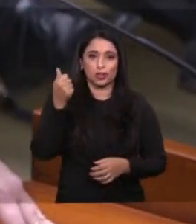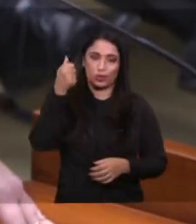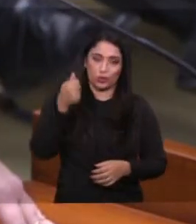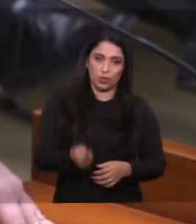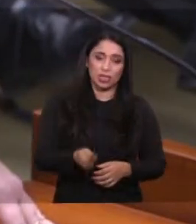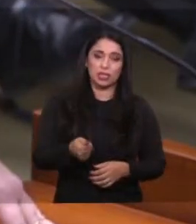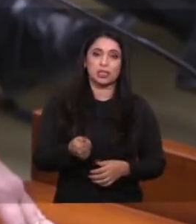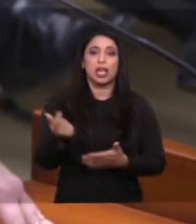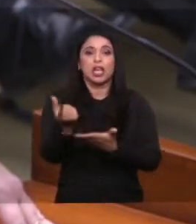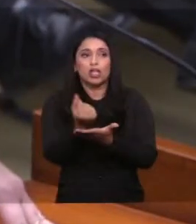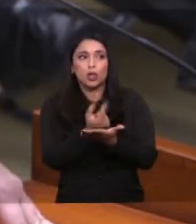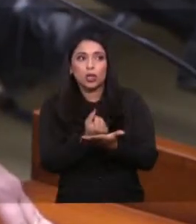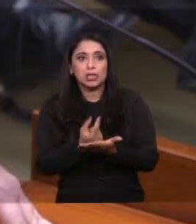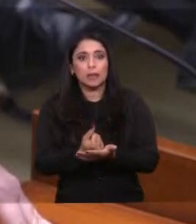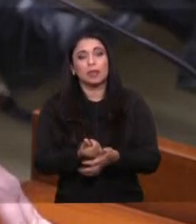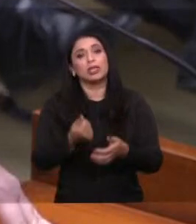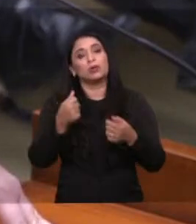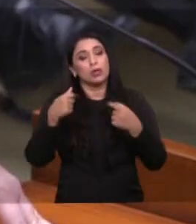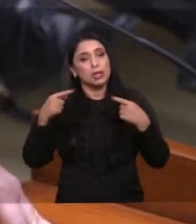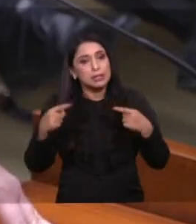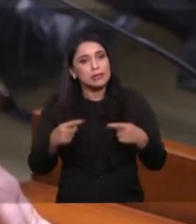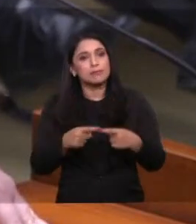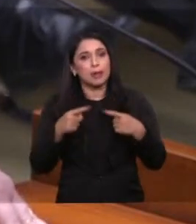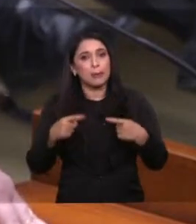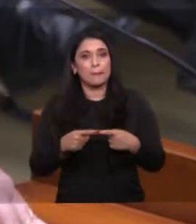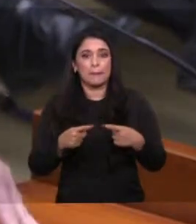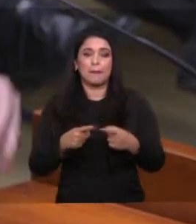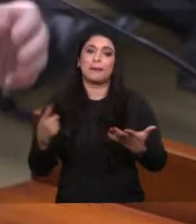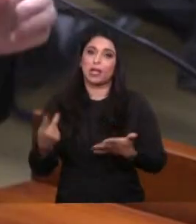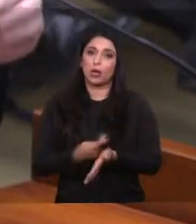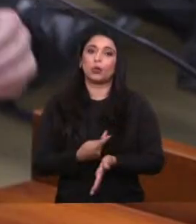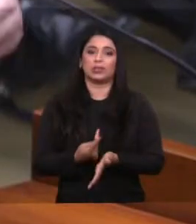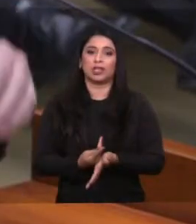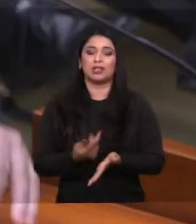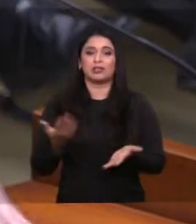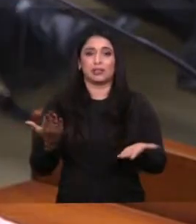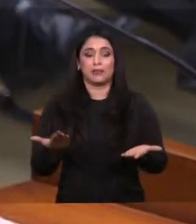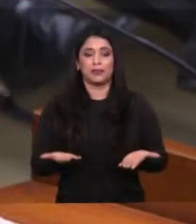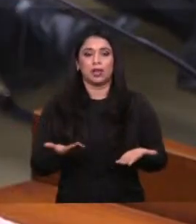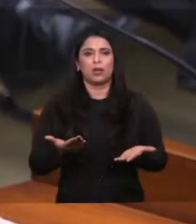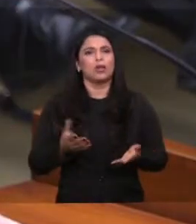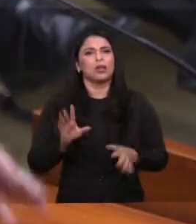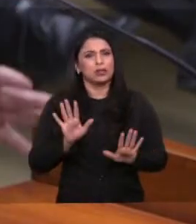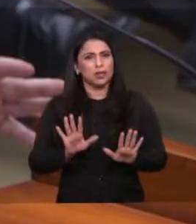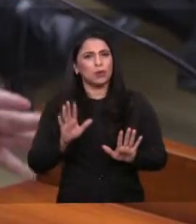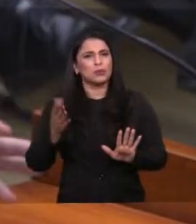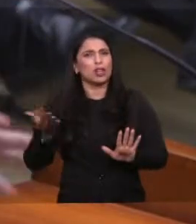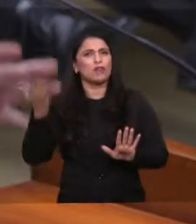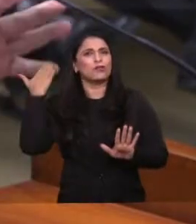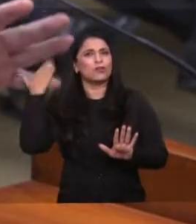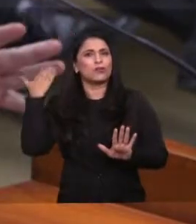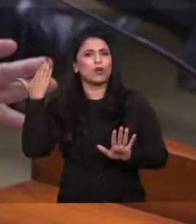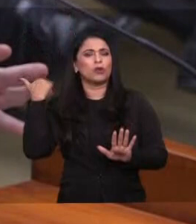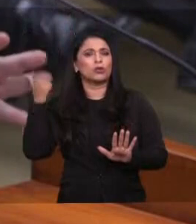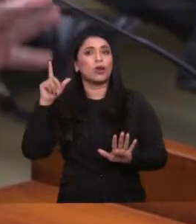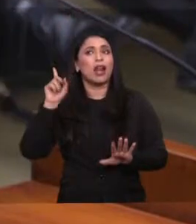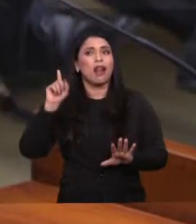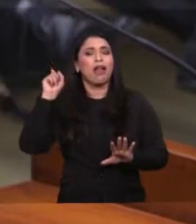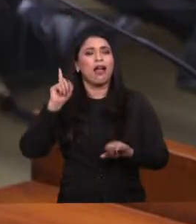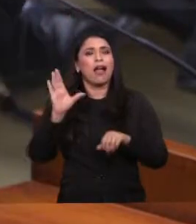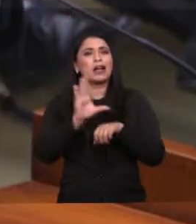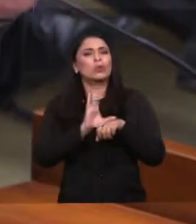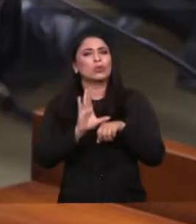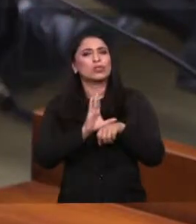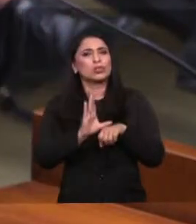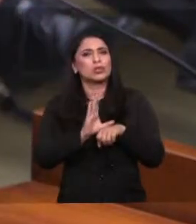e de orçamento para tal implementação. Para tanto, volto no tempo. A Constituição previa